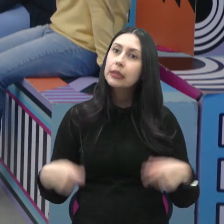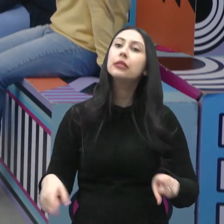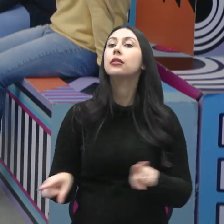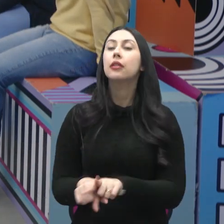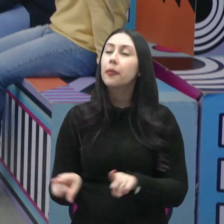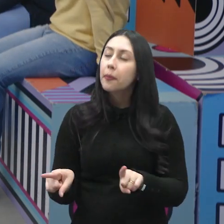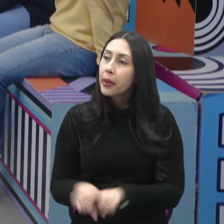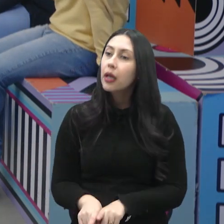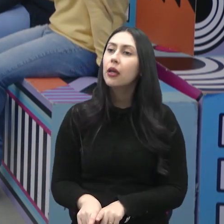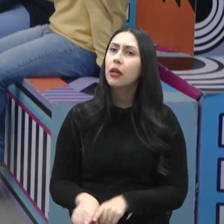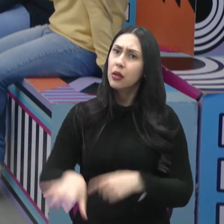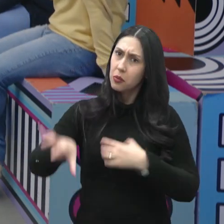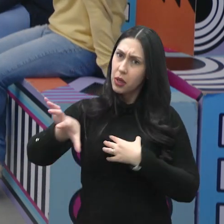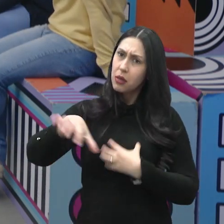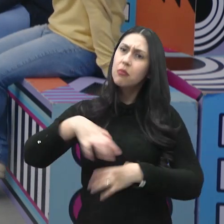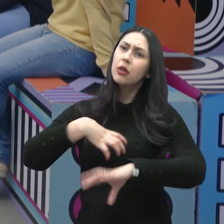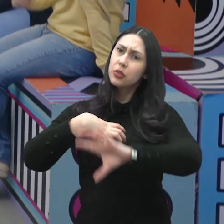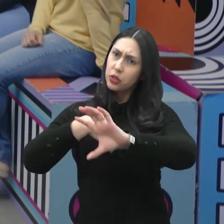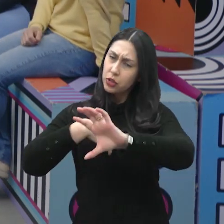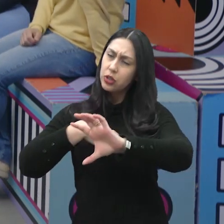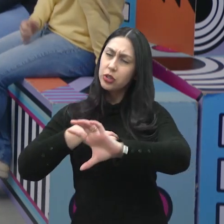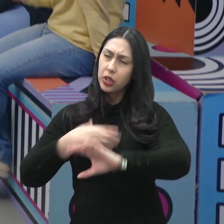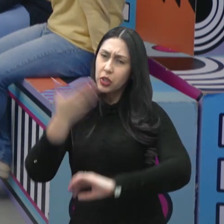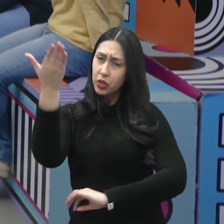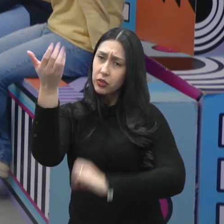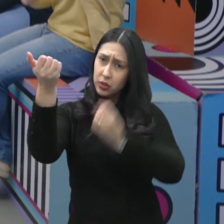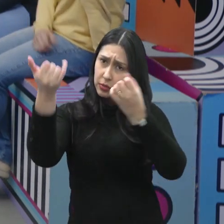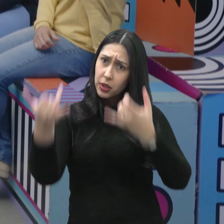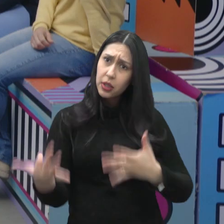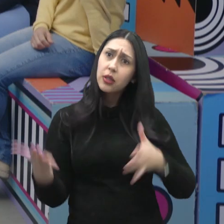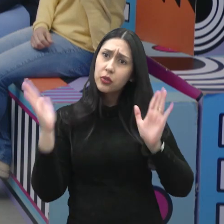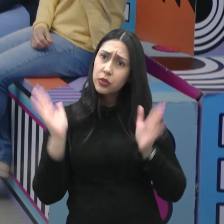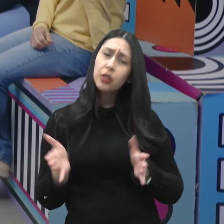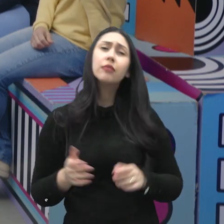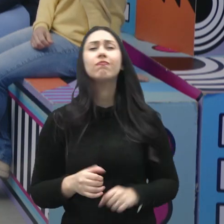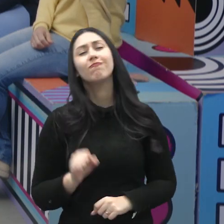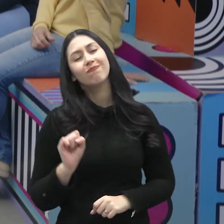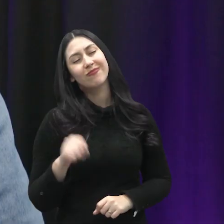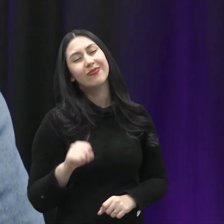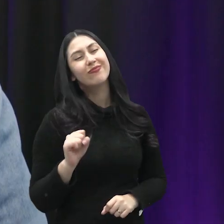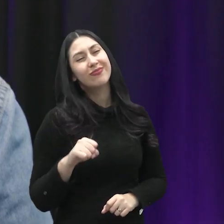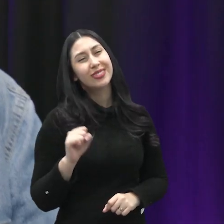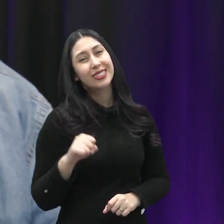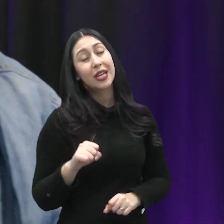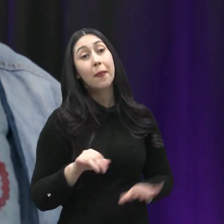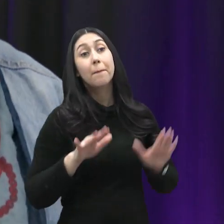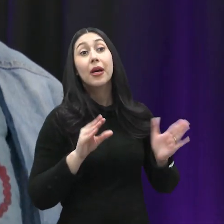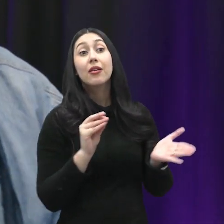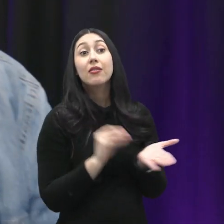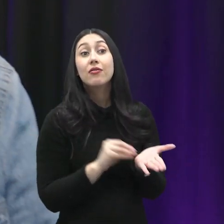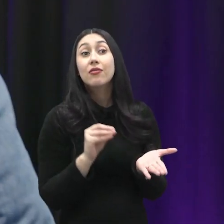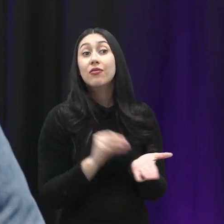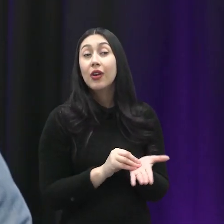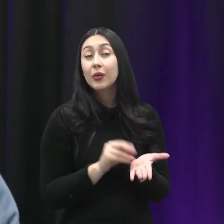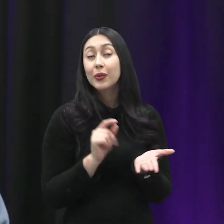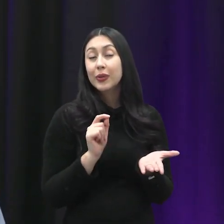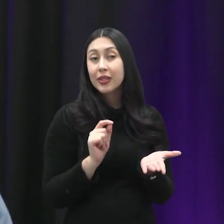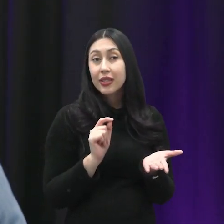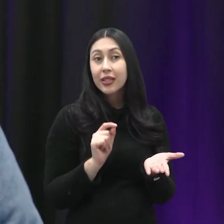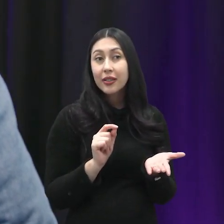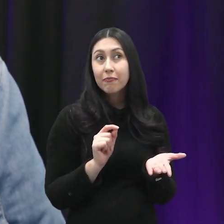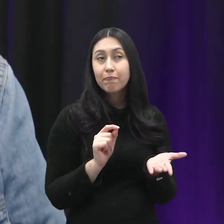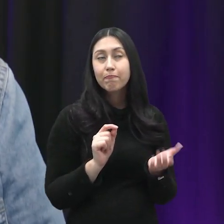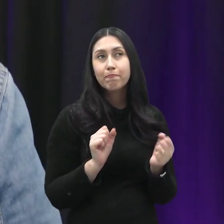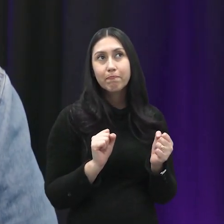gente trazer aquela visão humanizada que você estava bem pontuando antes do VT, né? Isso mesmo. E sabe o que falta também? A